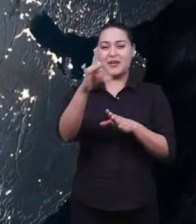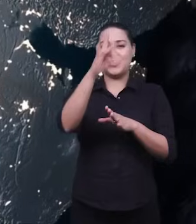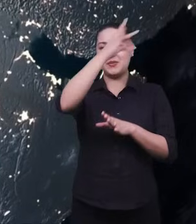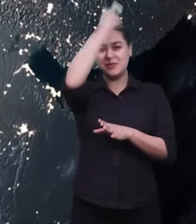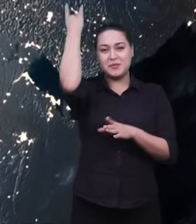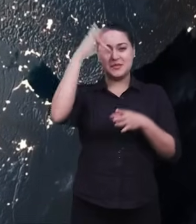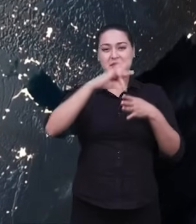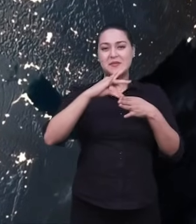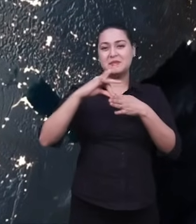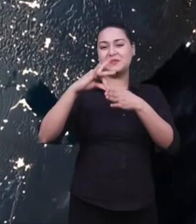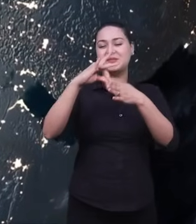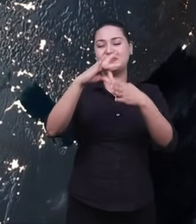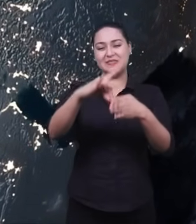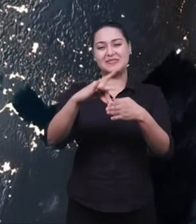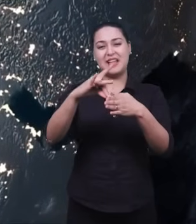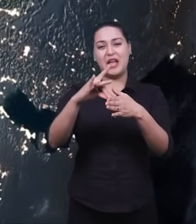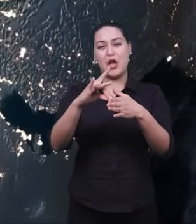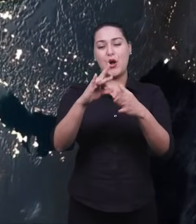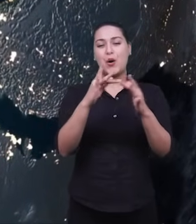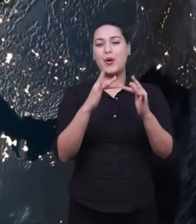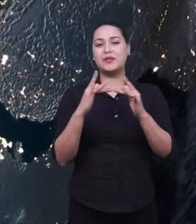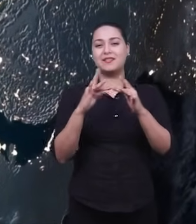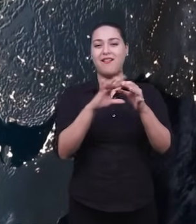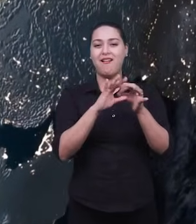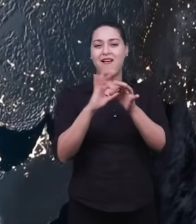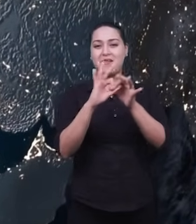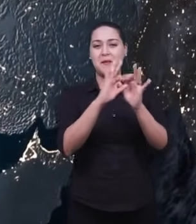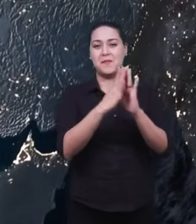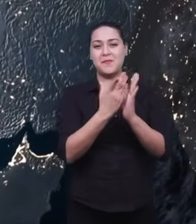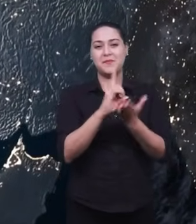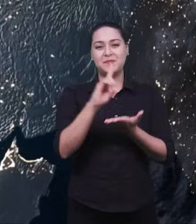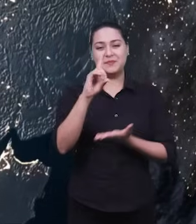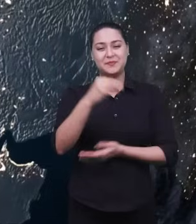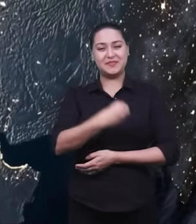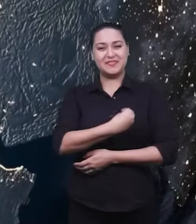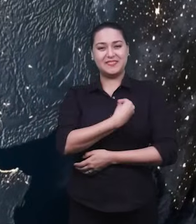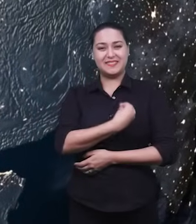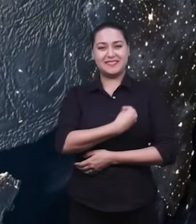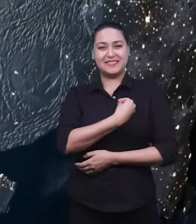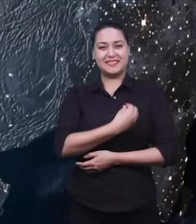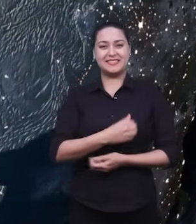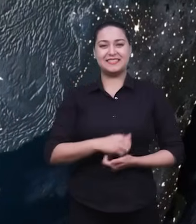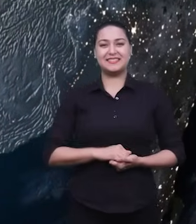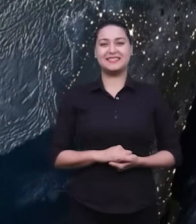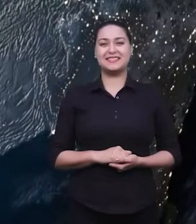direção do Espírito Santo de Deus e unidas pela Palavra Viva.